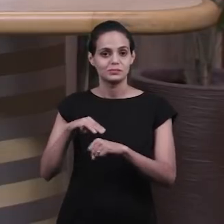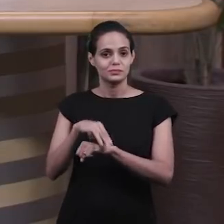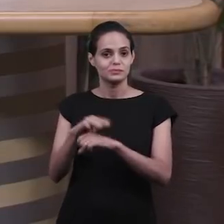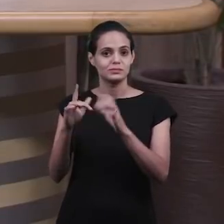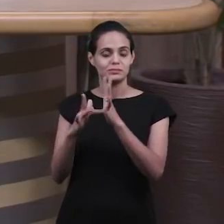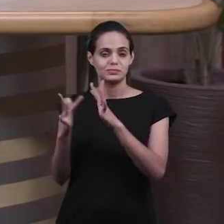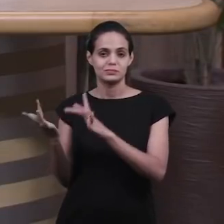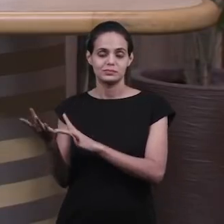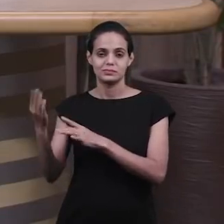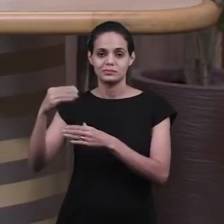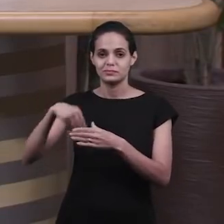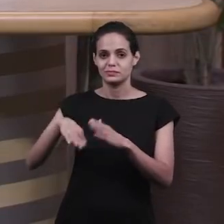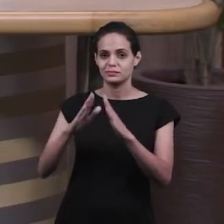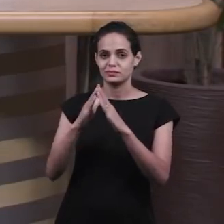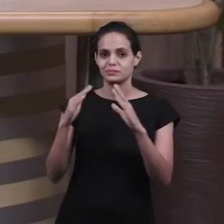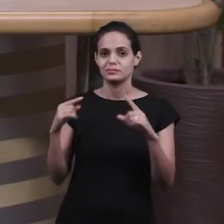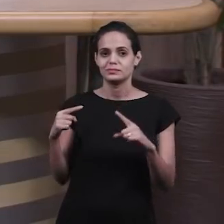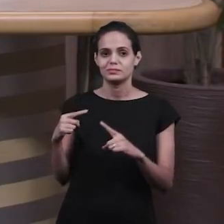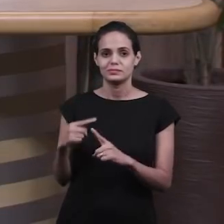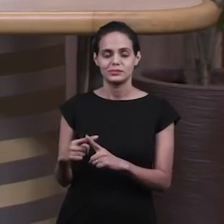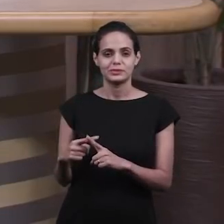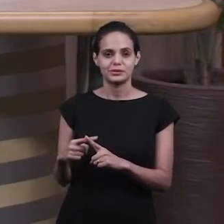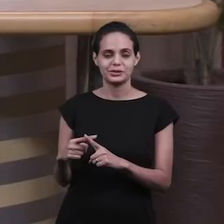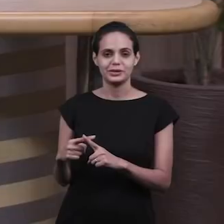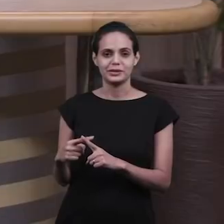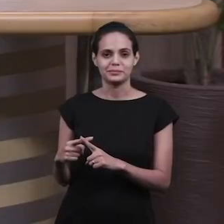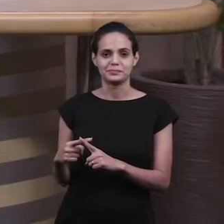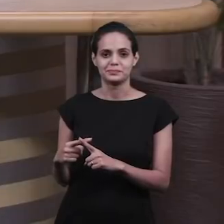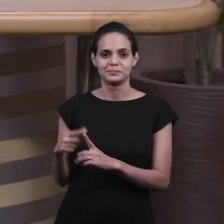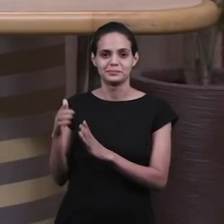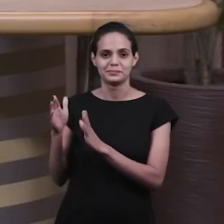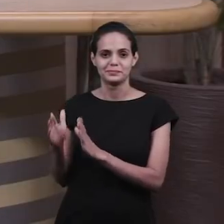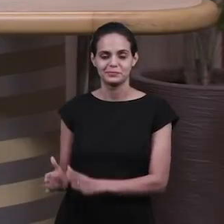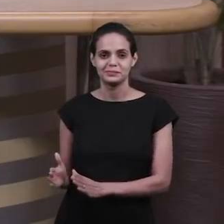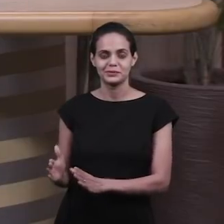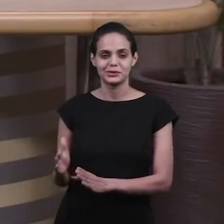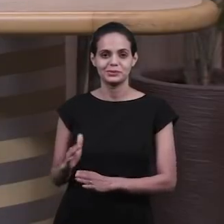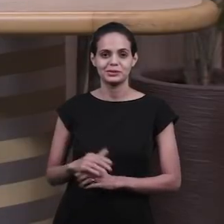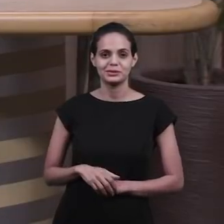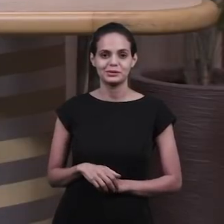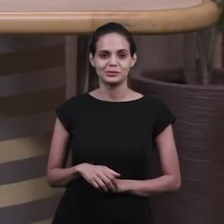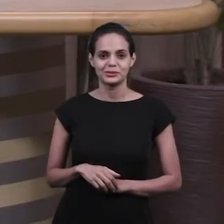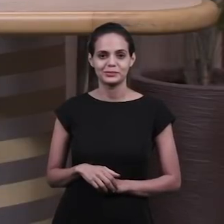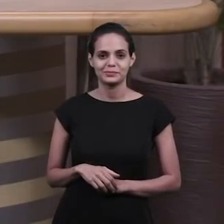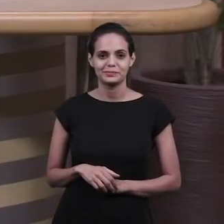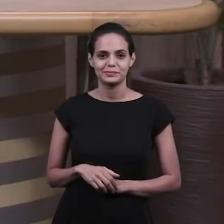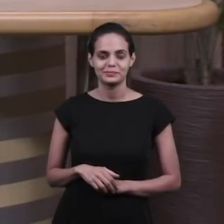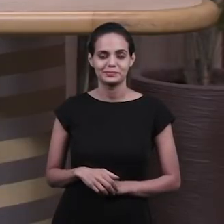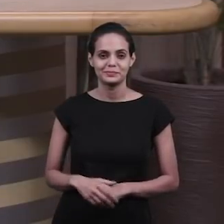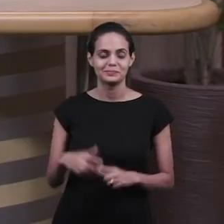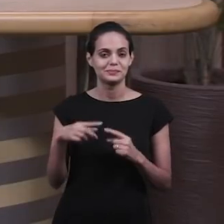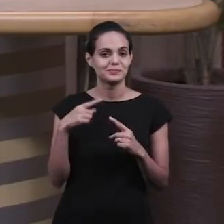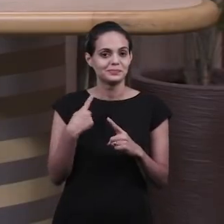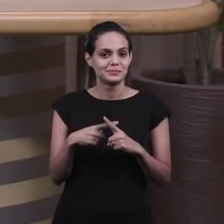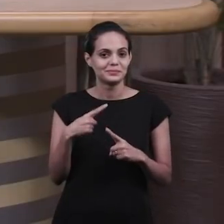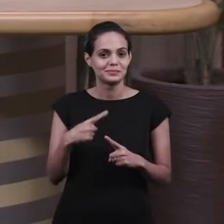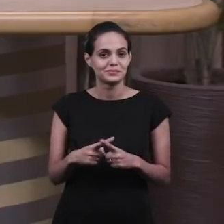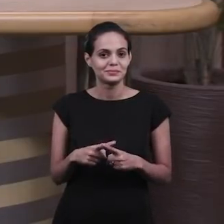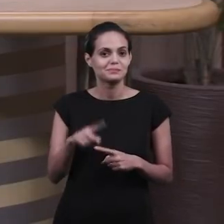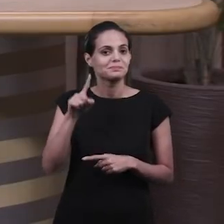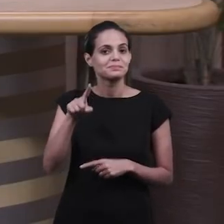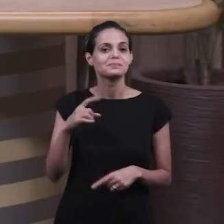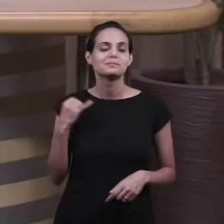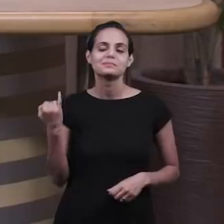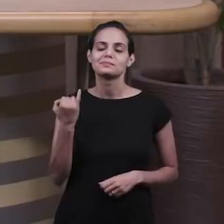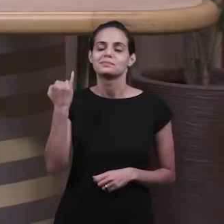da igreja. Muito bem. Então, por que isso é importante?